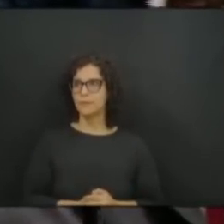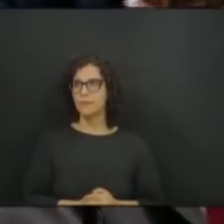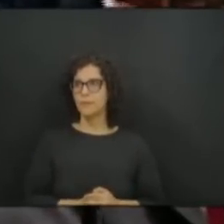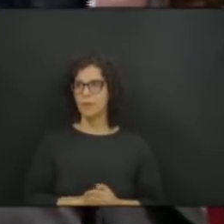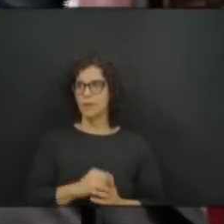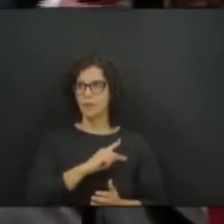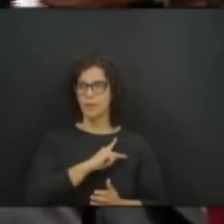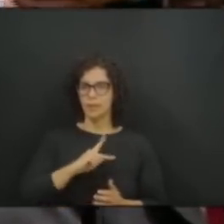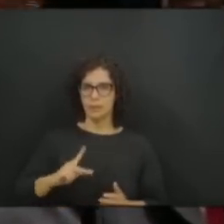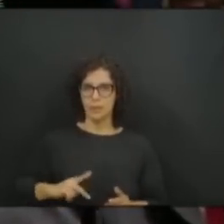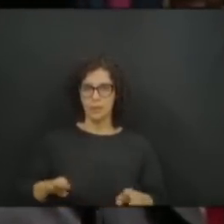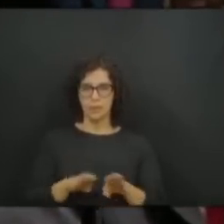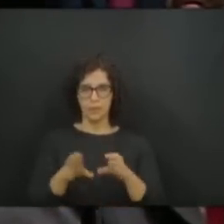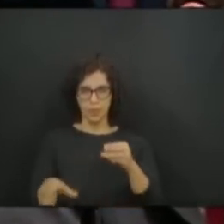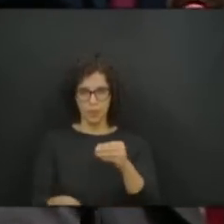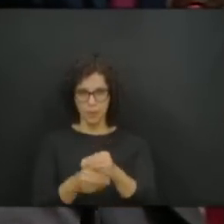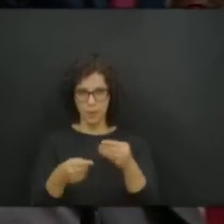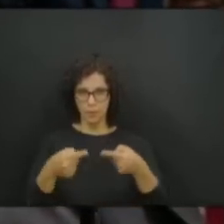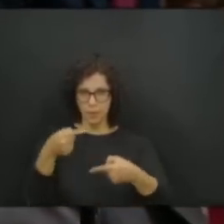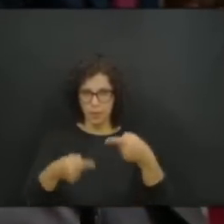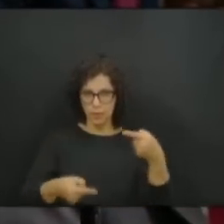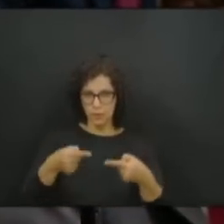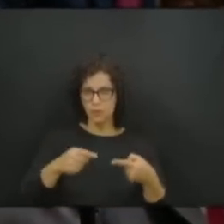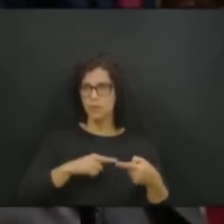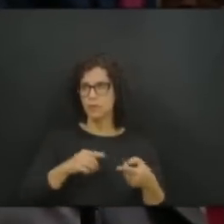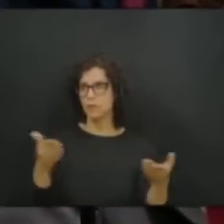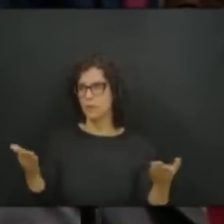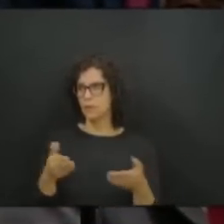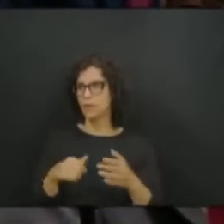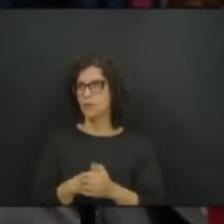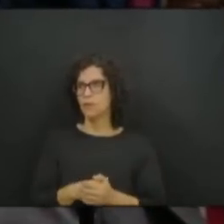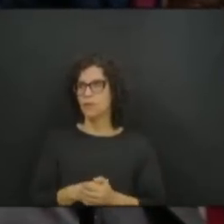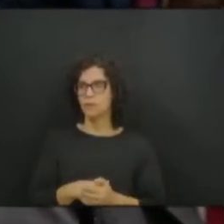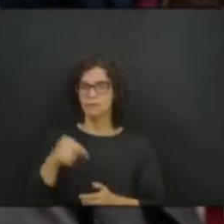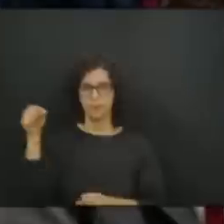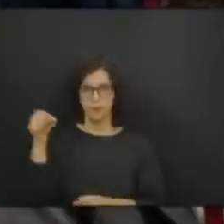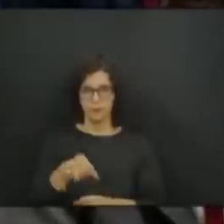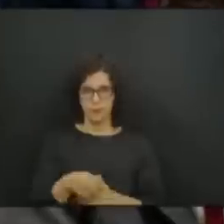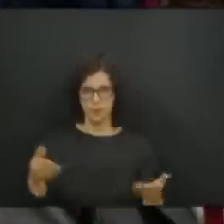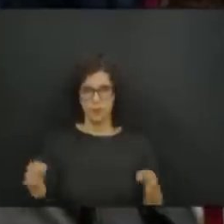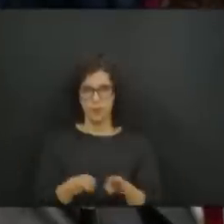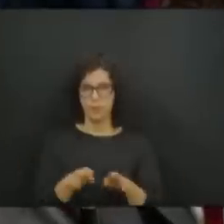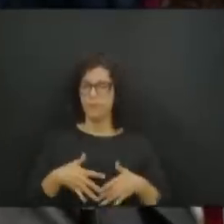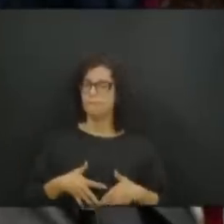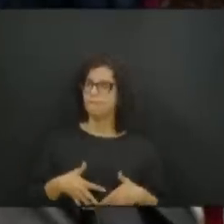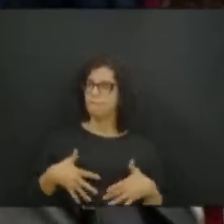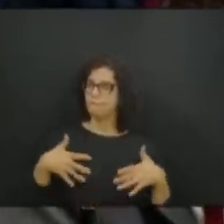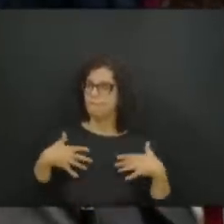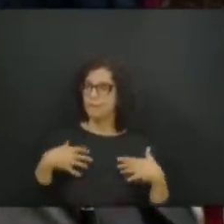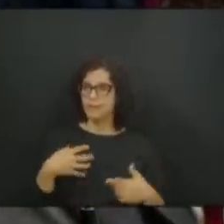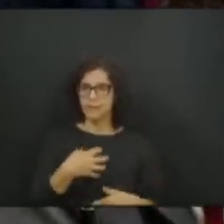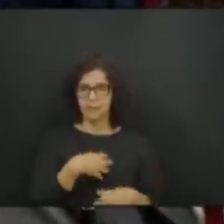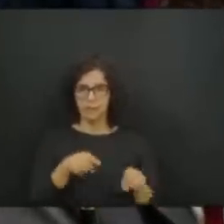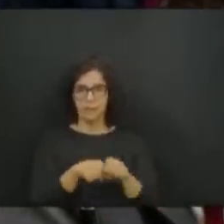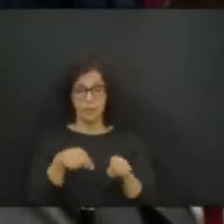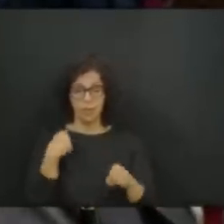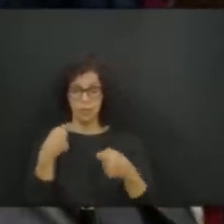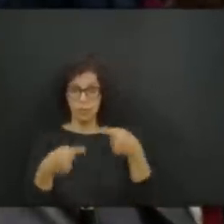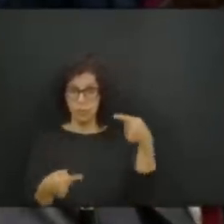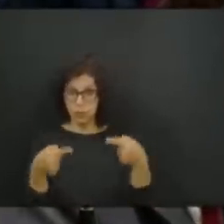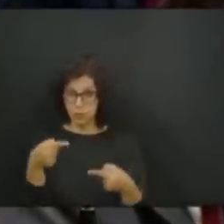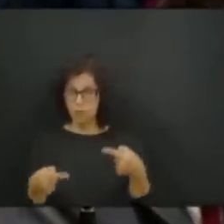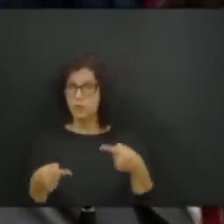quero contribuir com o debate e eu assim fico satisfeito quando a gente tem um